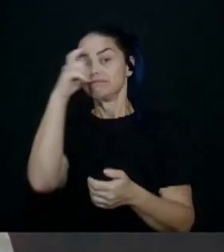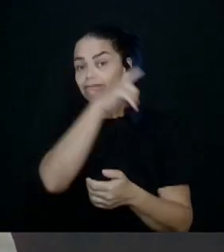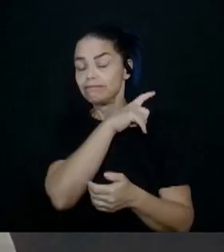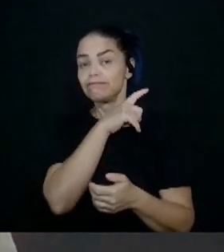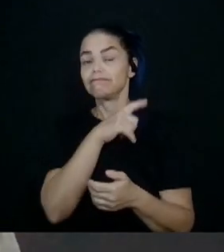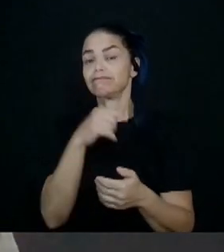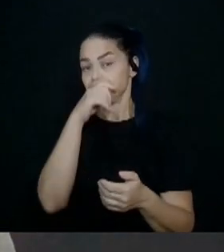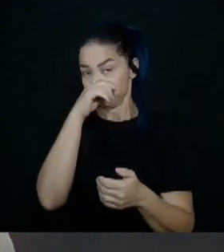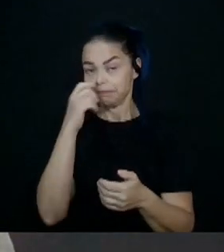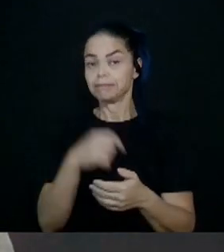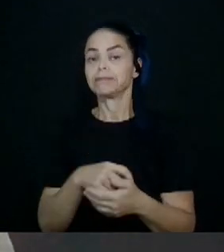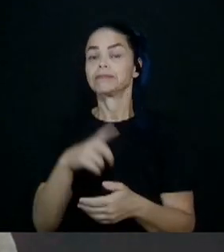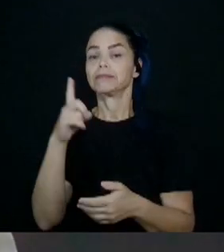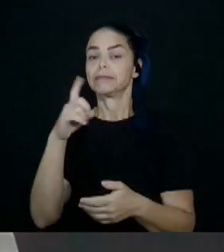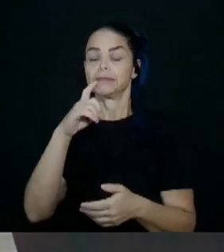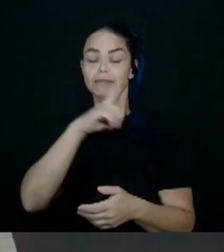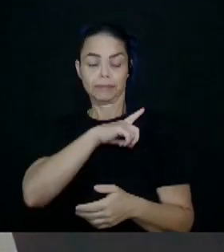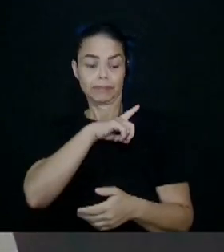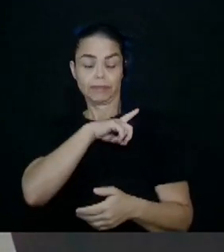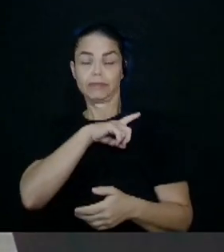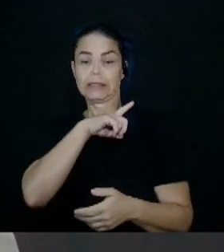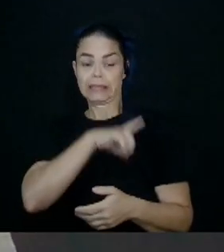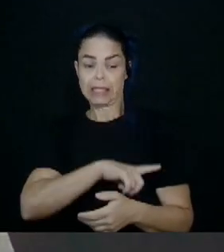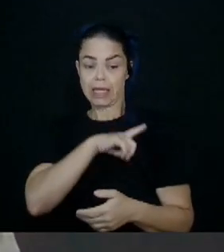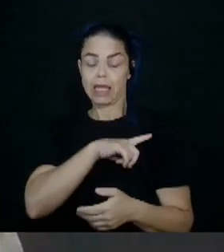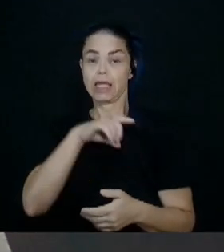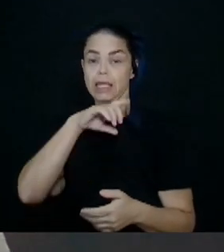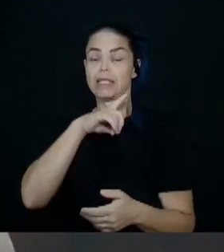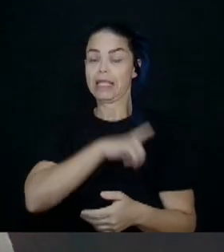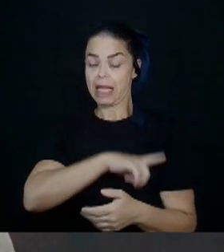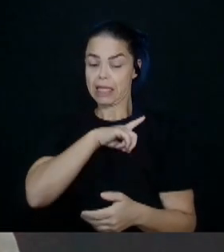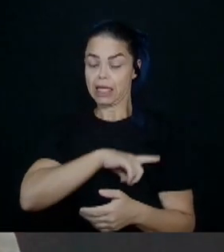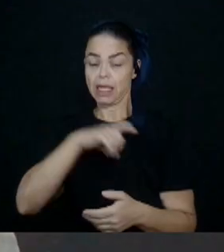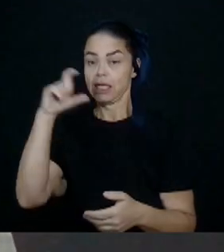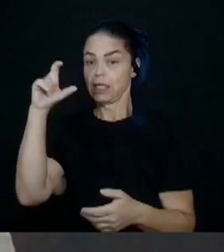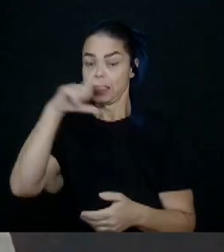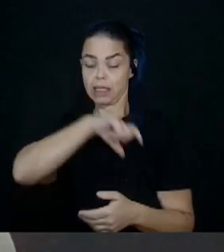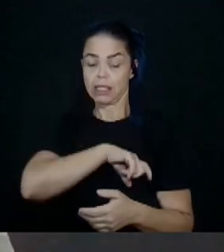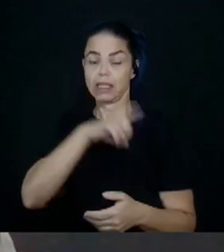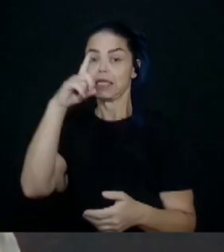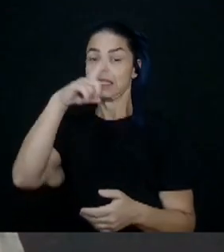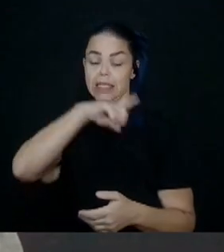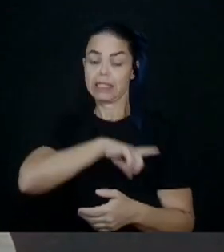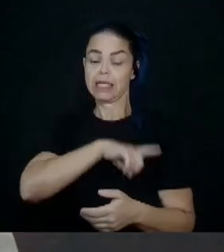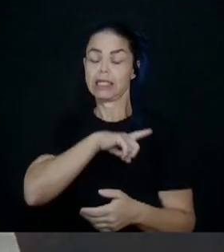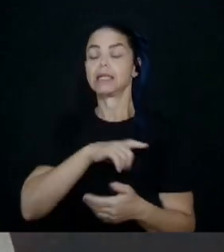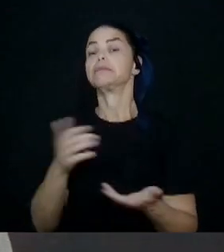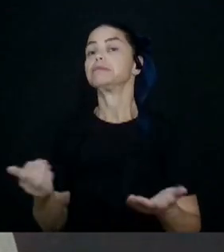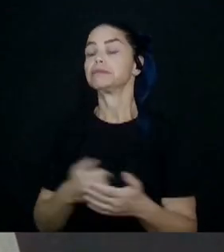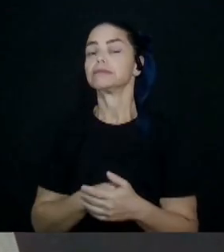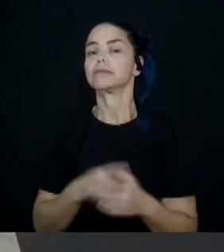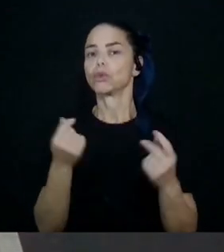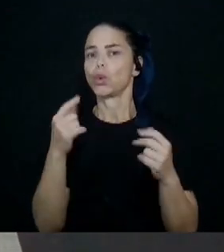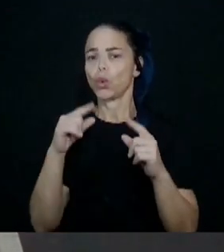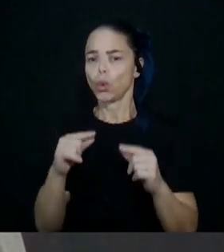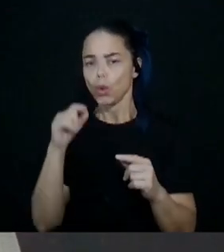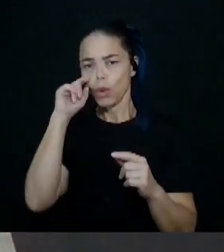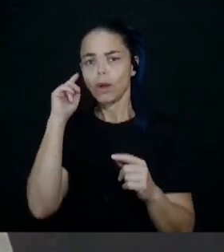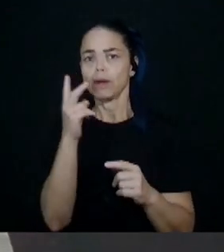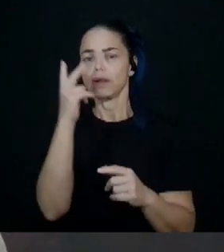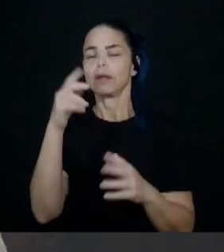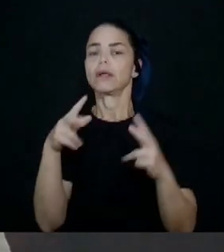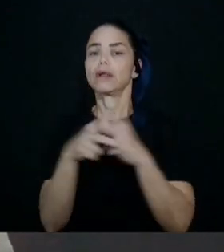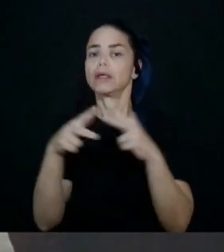ano, que nós tivemos uma medida aí que reduziu, né, drasticamente a questão dos valores. Nós não estamos aqui brigando, mas nós